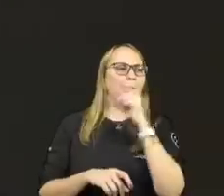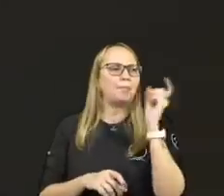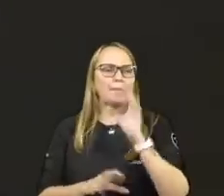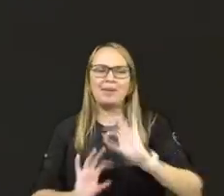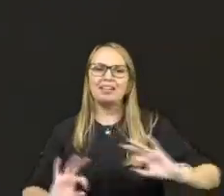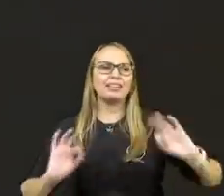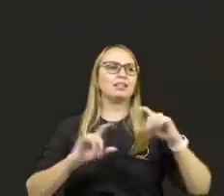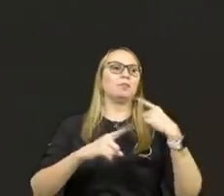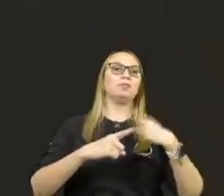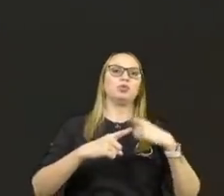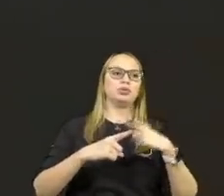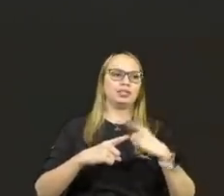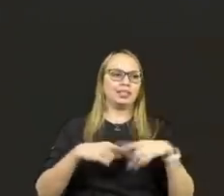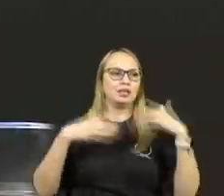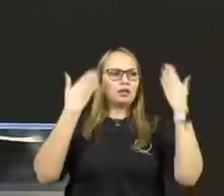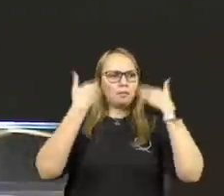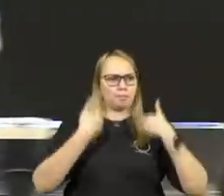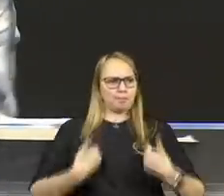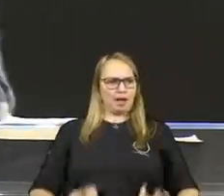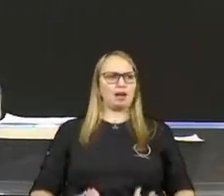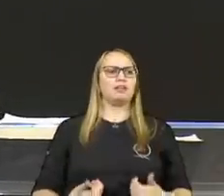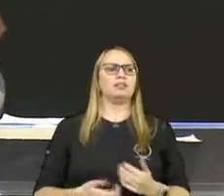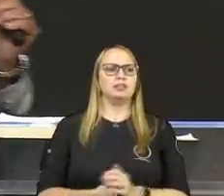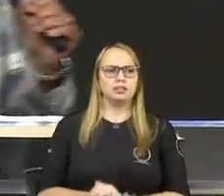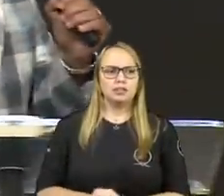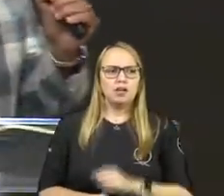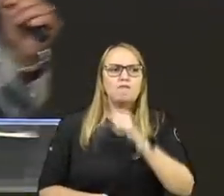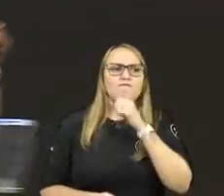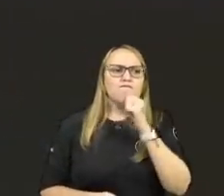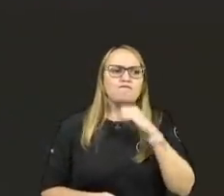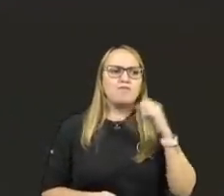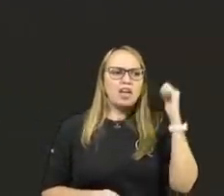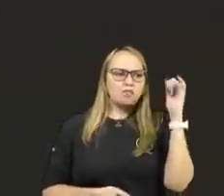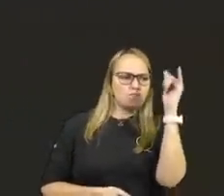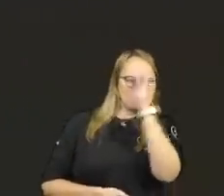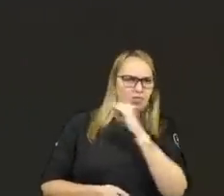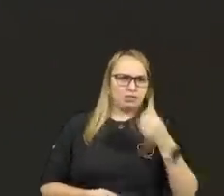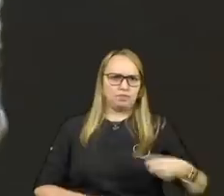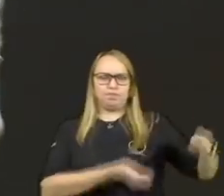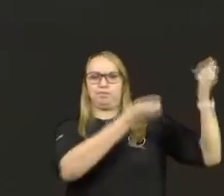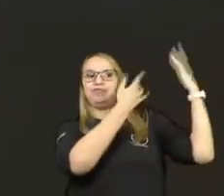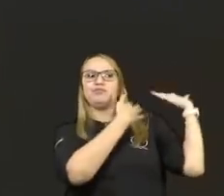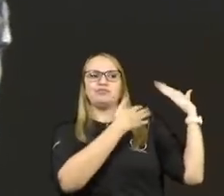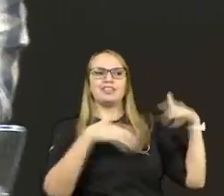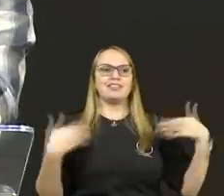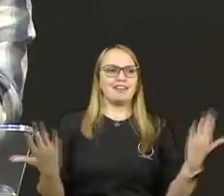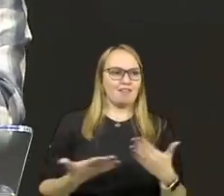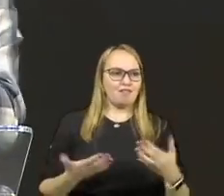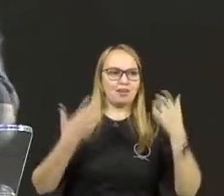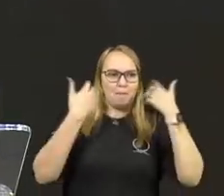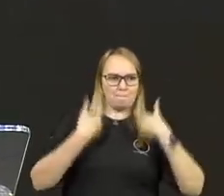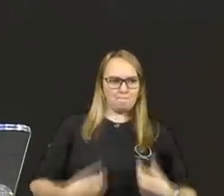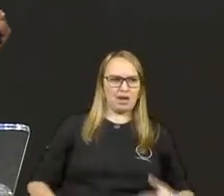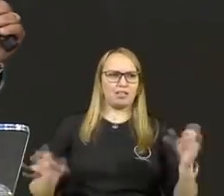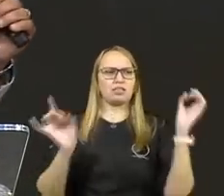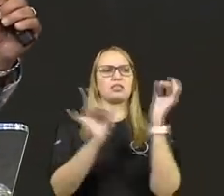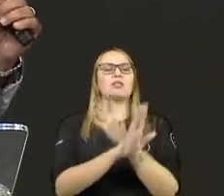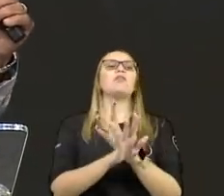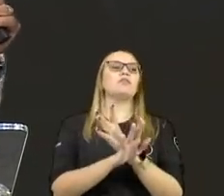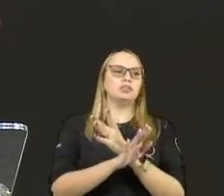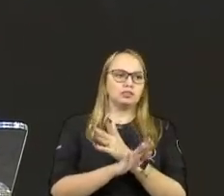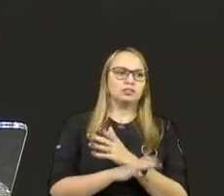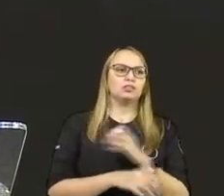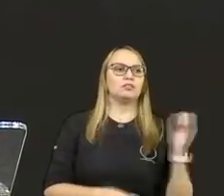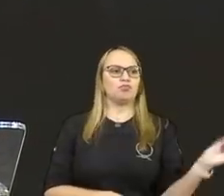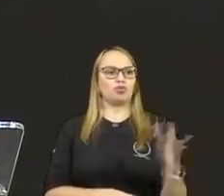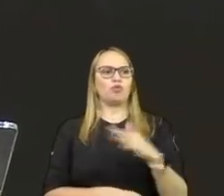vos despistes do velho homem com seus feitos e vos vestistes do novo, que se renova para o conhecimento, segundo a imagem daquele